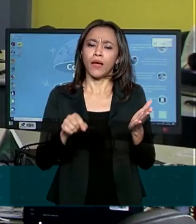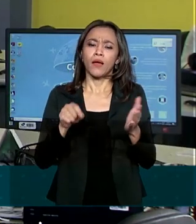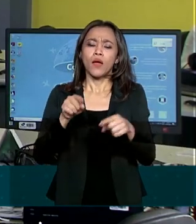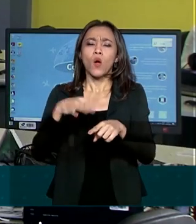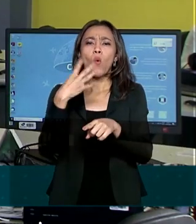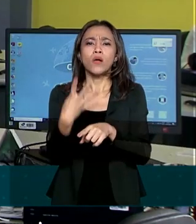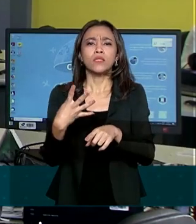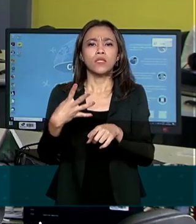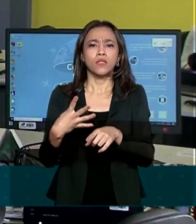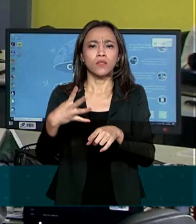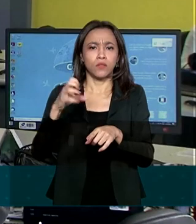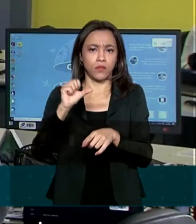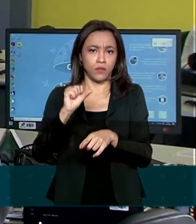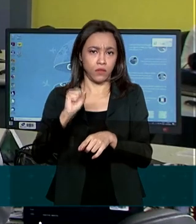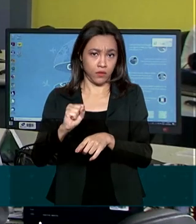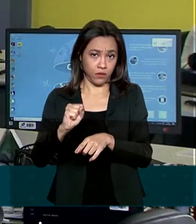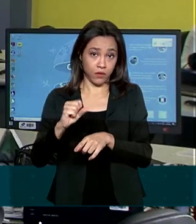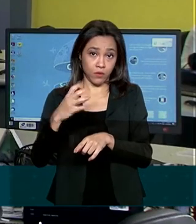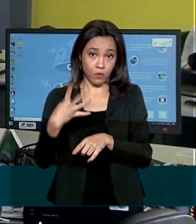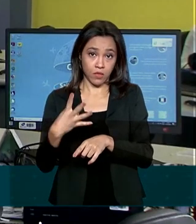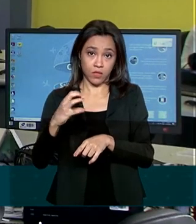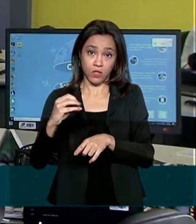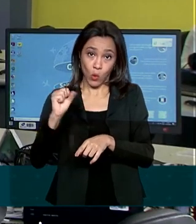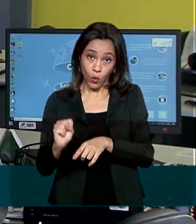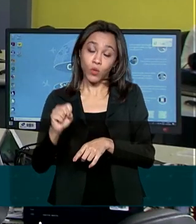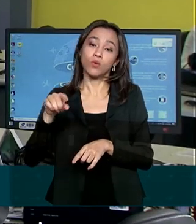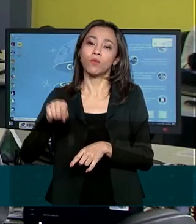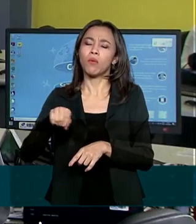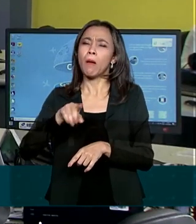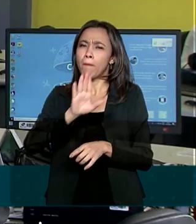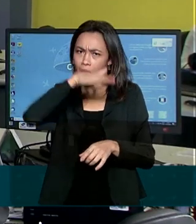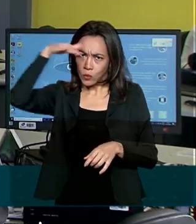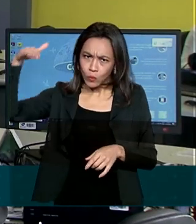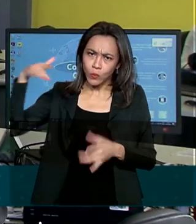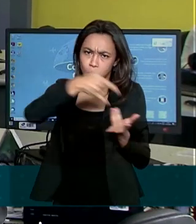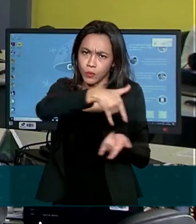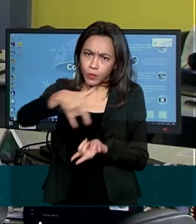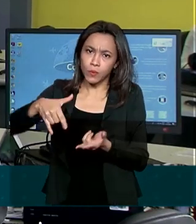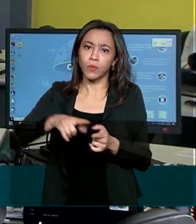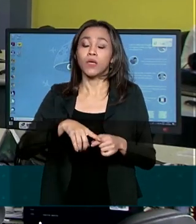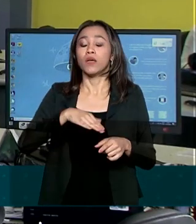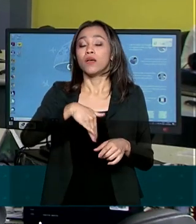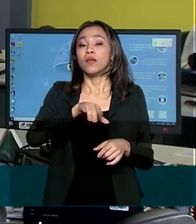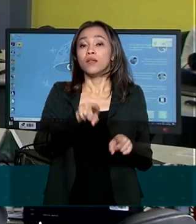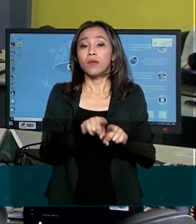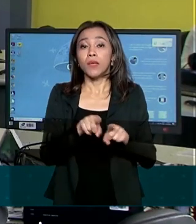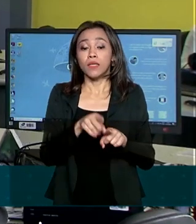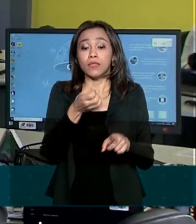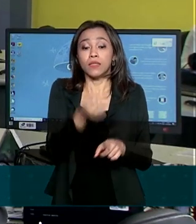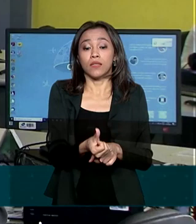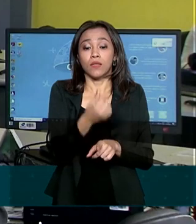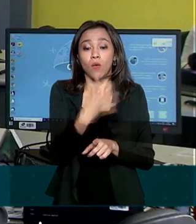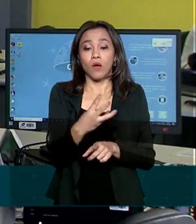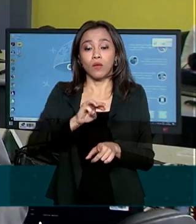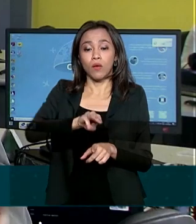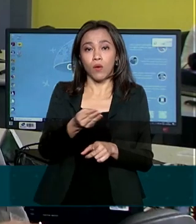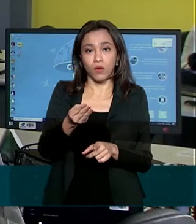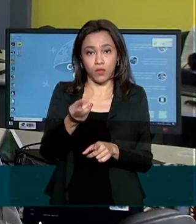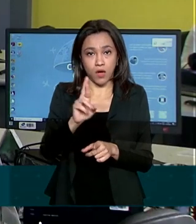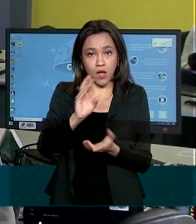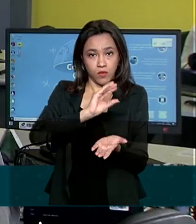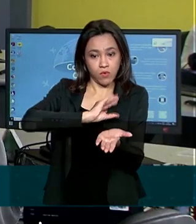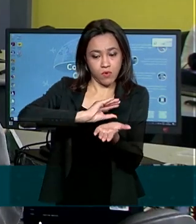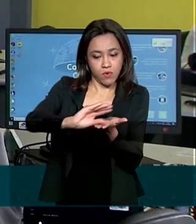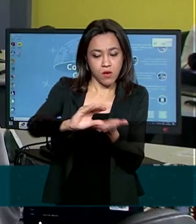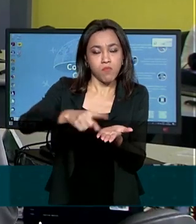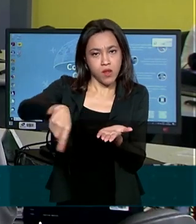novos leitos de UTI para adultos e 26 infantis. O governo federal liberou quase 64 milhões de reais para garantir